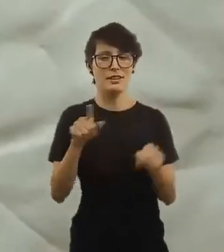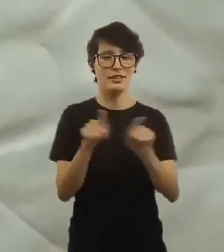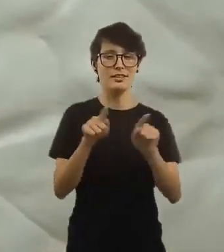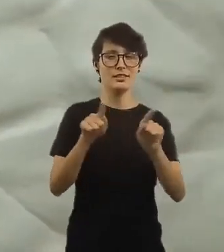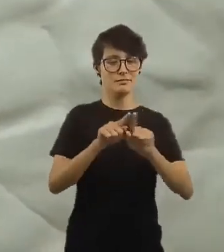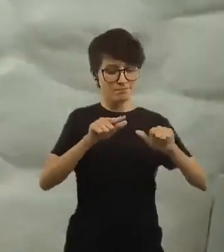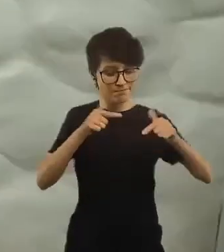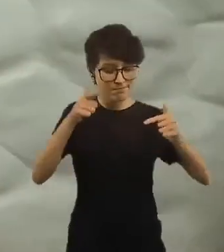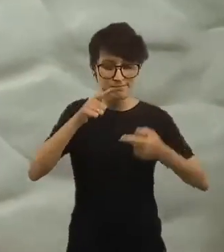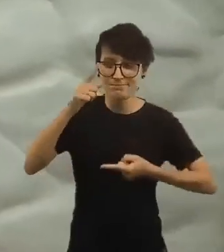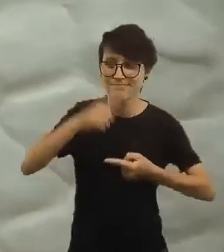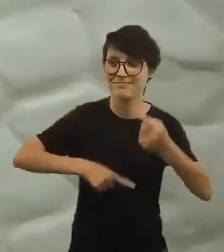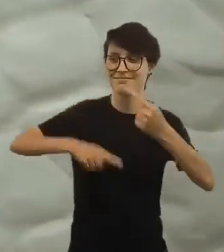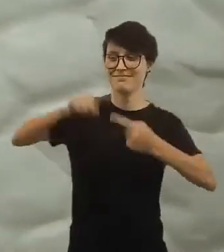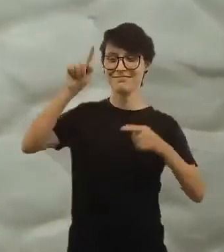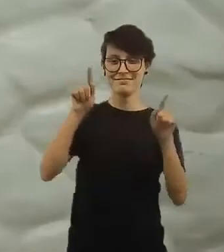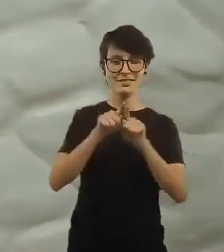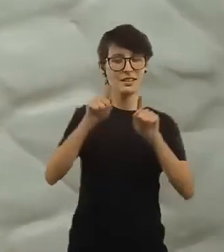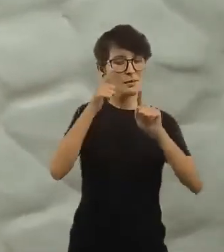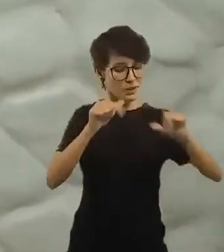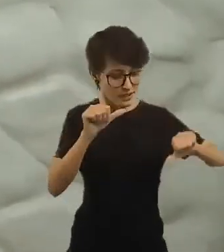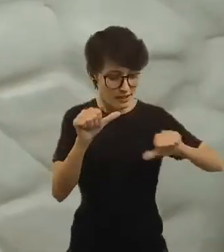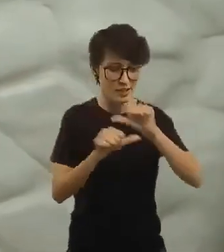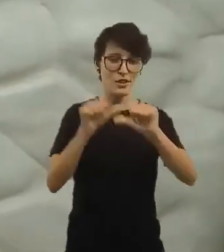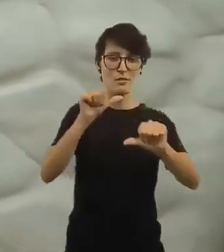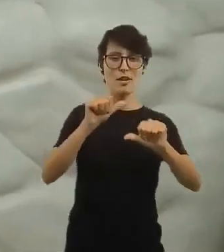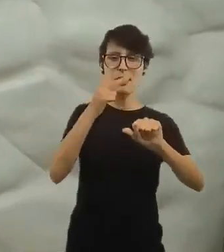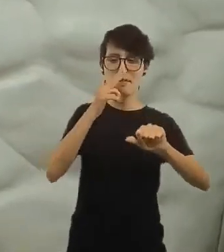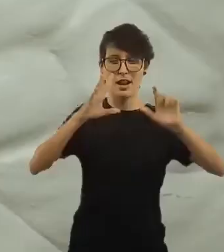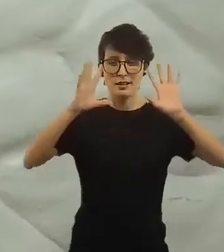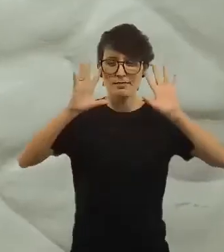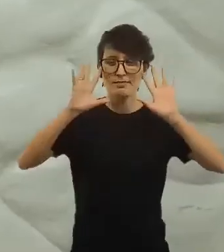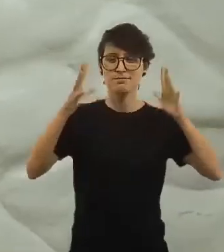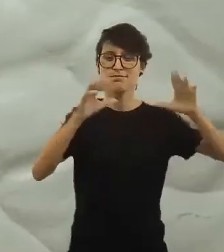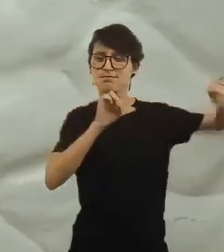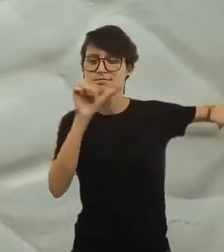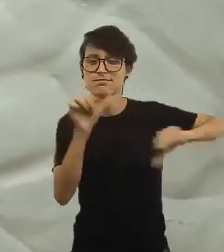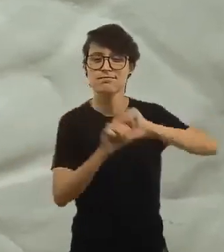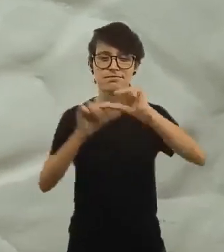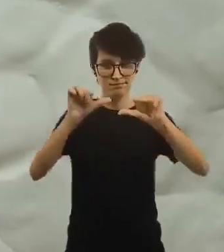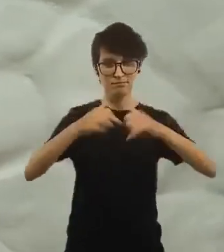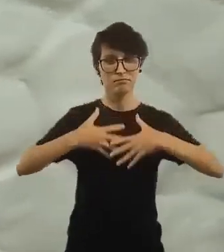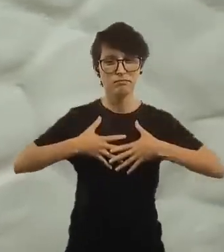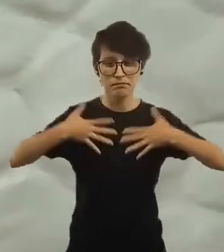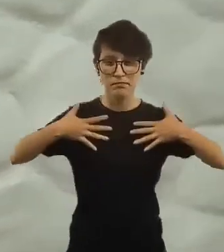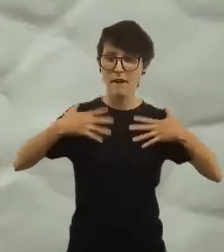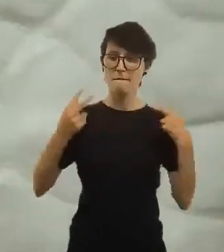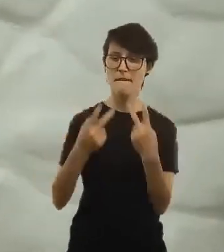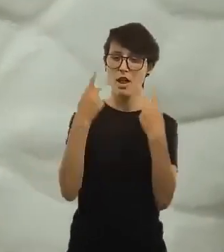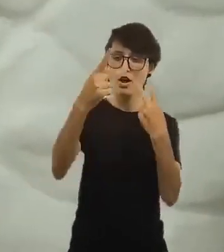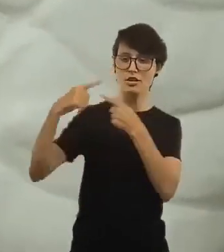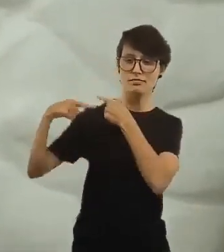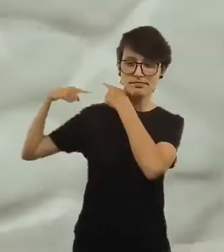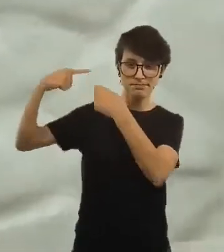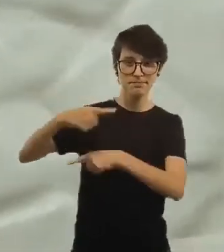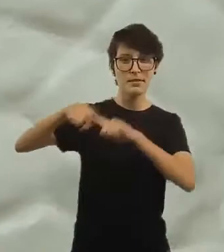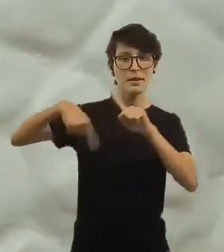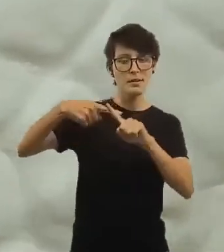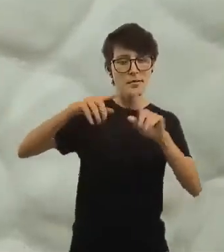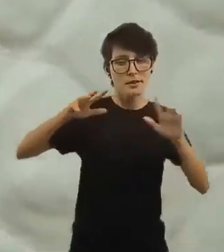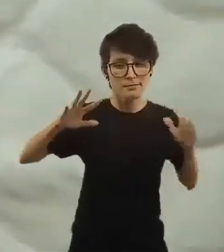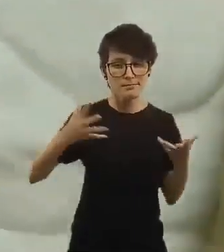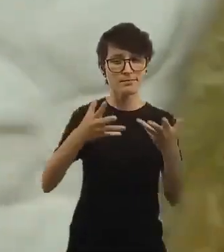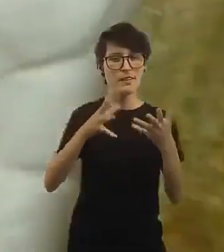se esvair para te transformar, te revolucionar. Honre tuas raízes, mas enalteça suas asas.